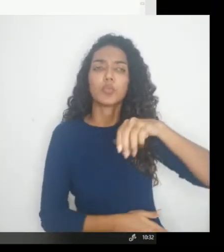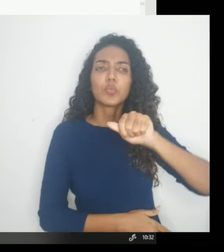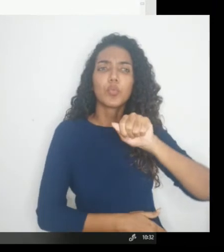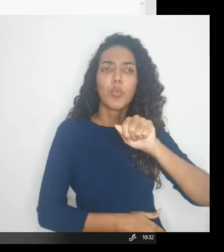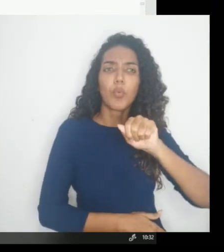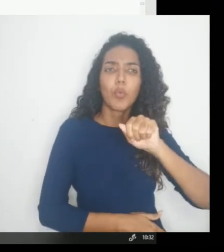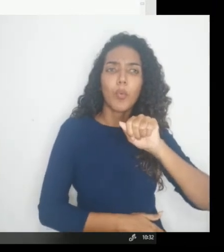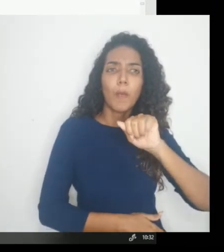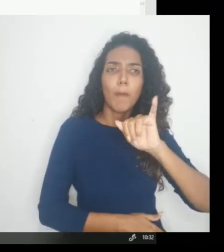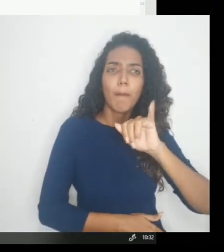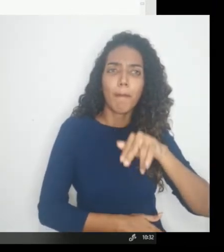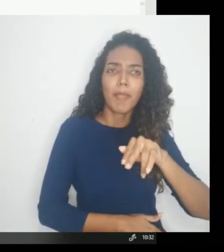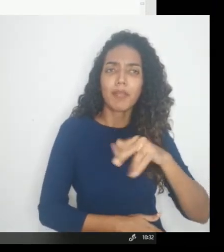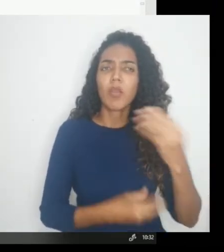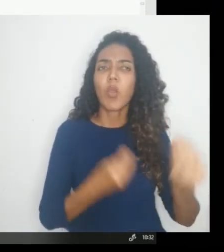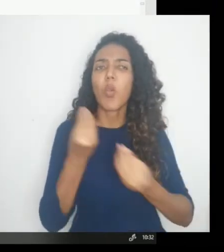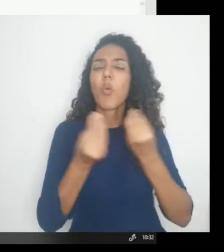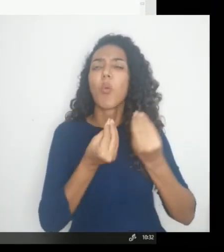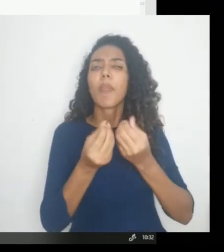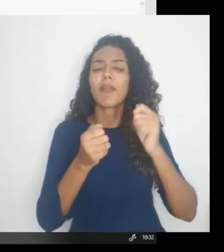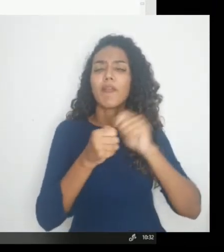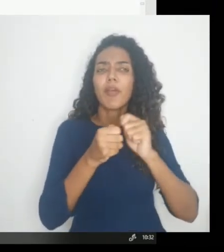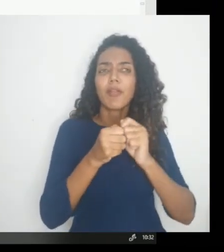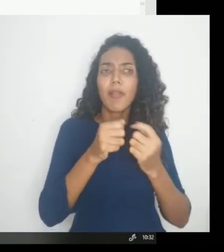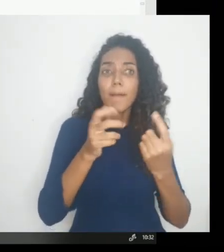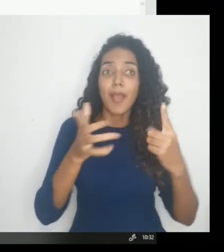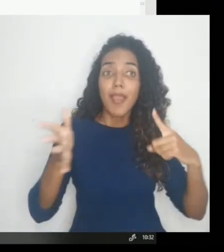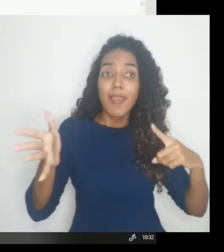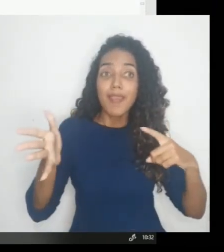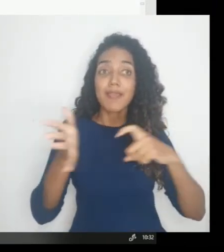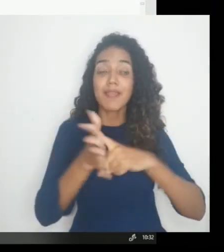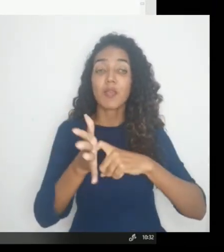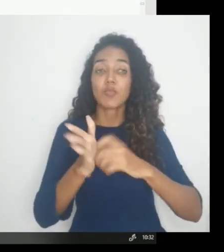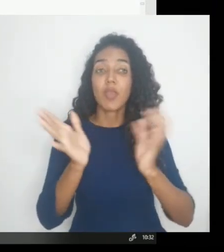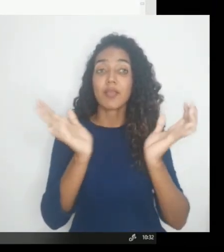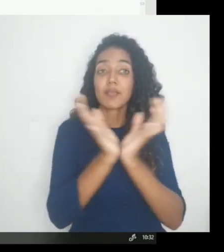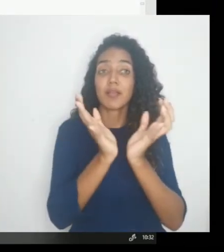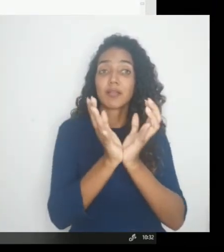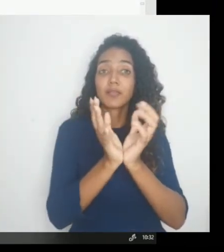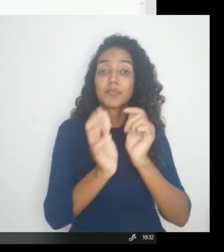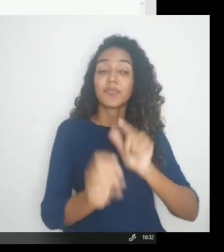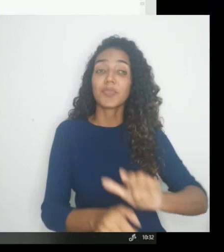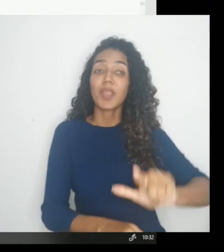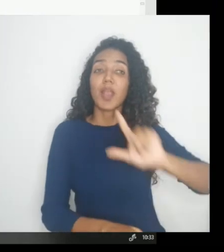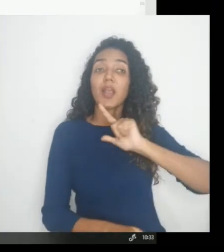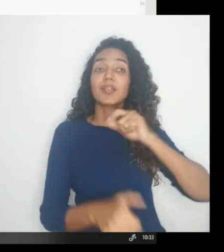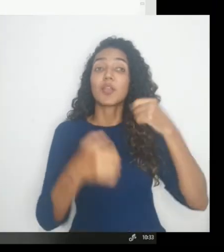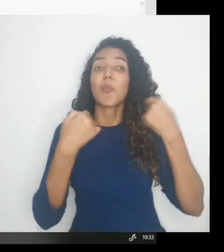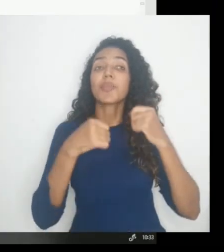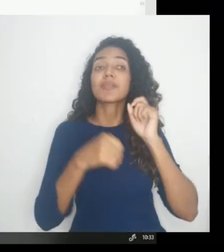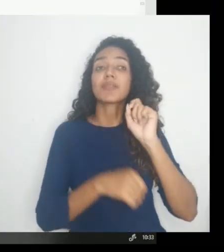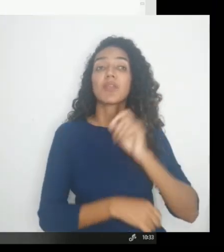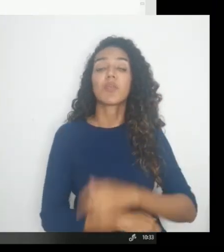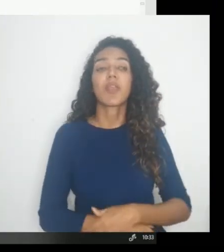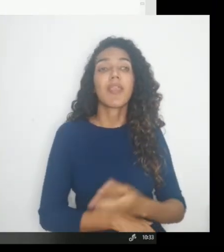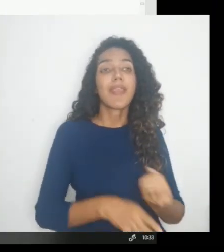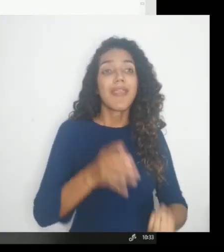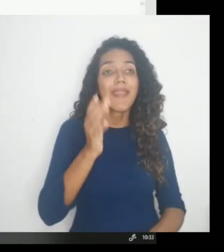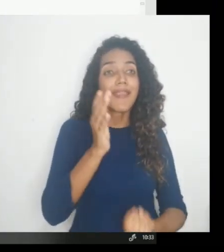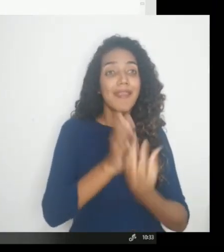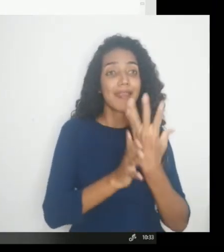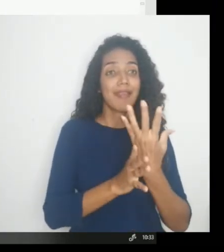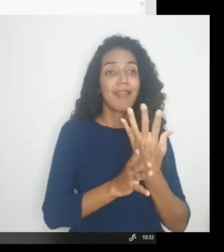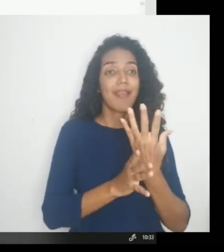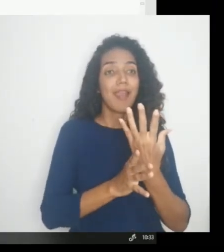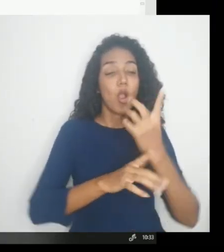classe? Eu precisaria, antes de qualquer coisa, criar um objeto dessa classe, dar vida a ele. E uma